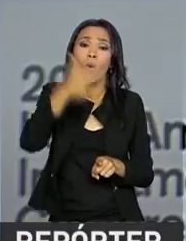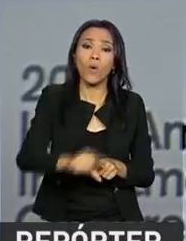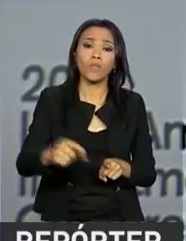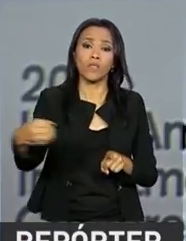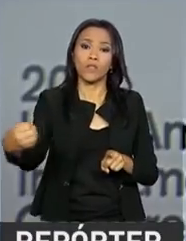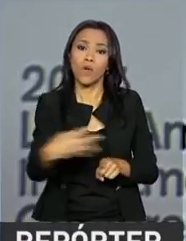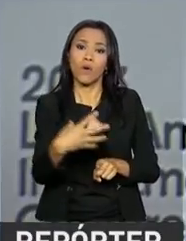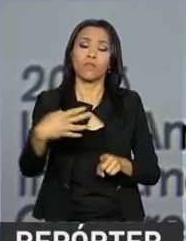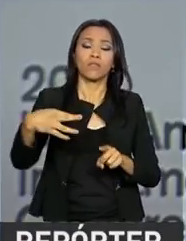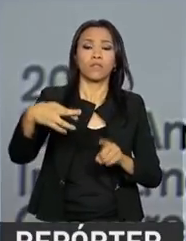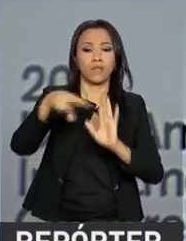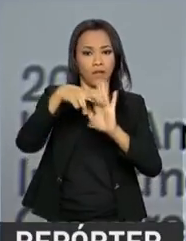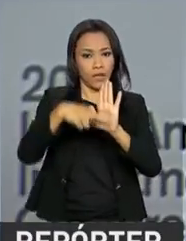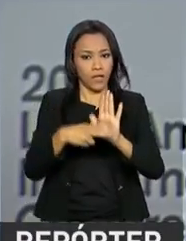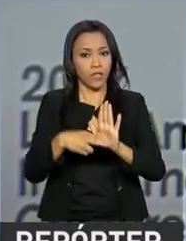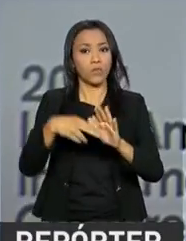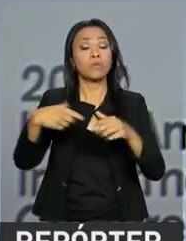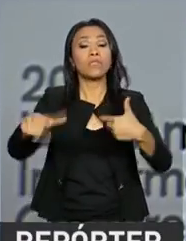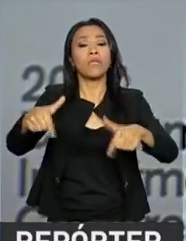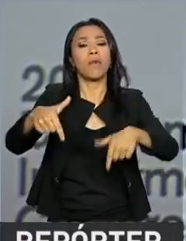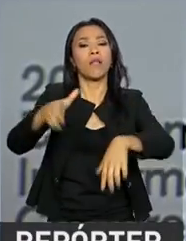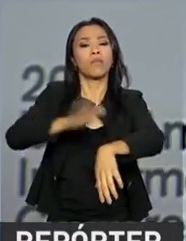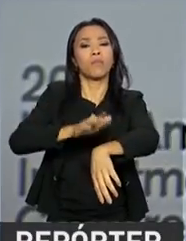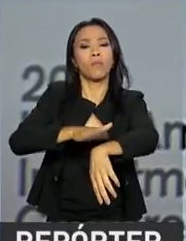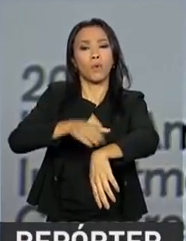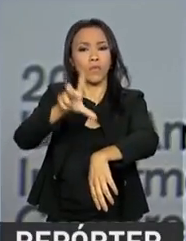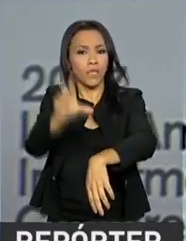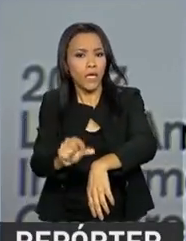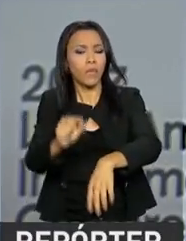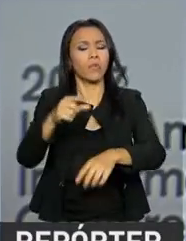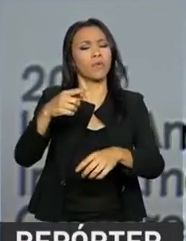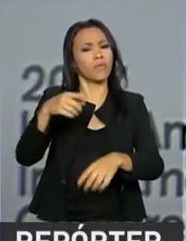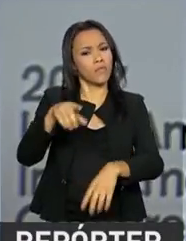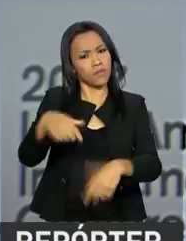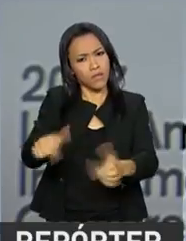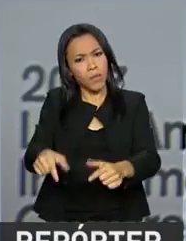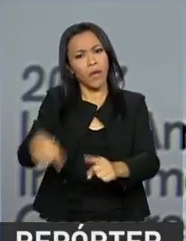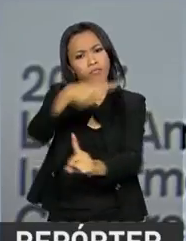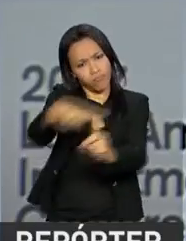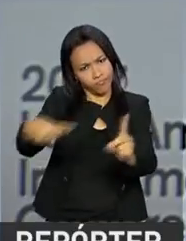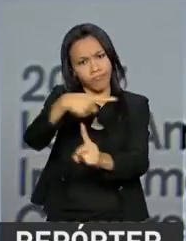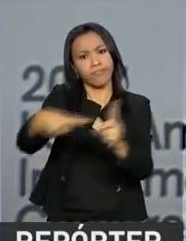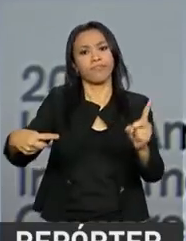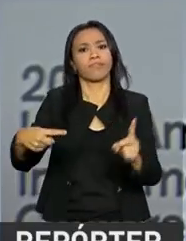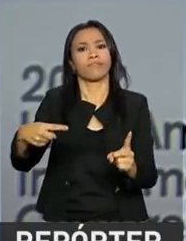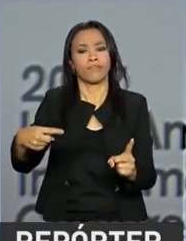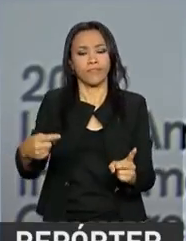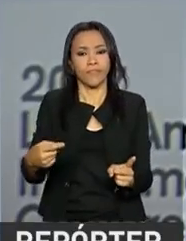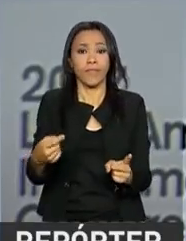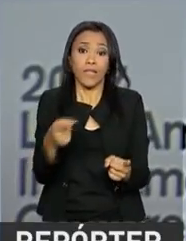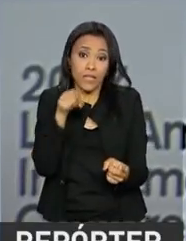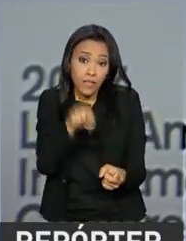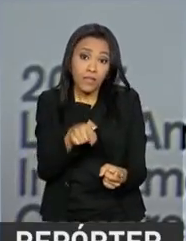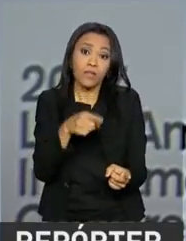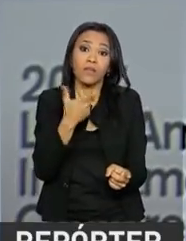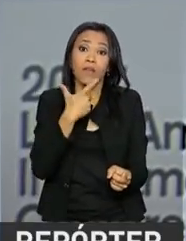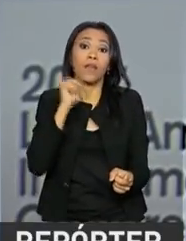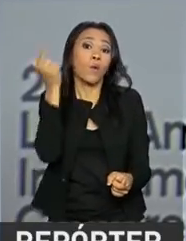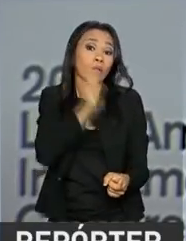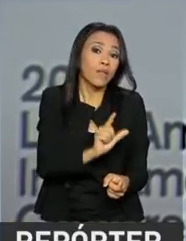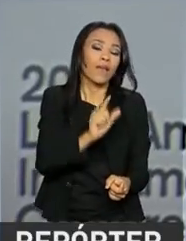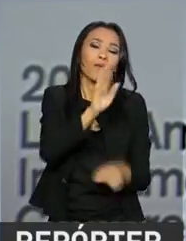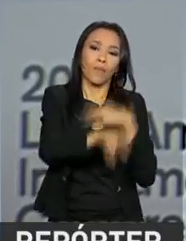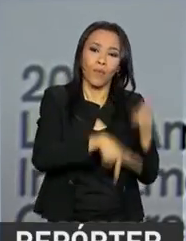relativas ao trabalho temporário e ao trabalho em tempo parcial tudo isso eu conto porque nisto ganha o povo brasileiro